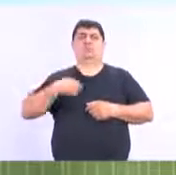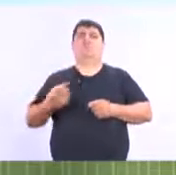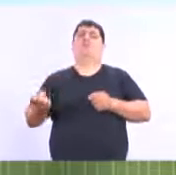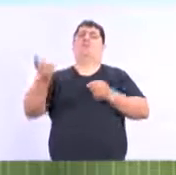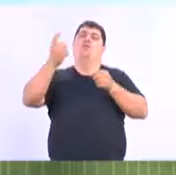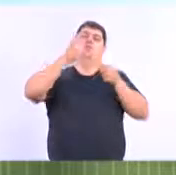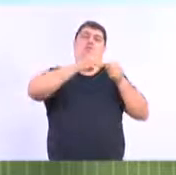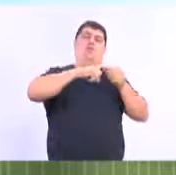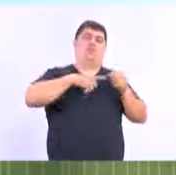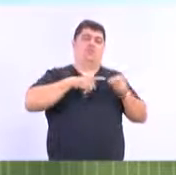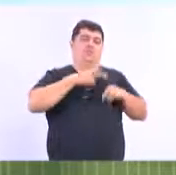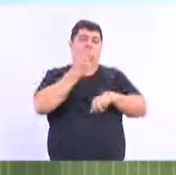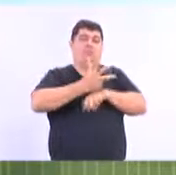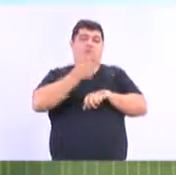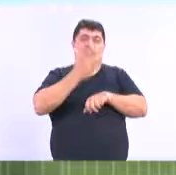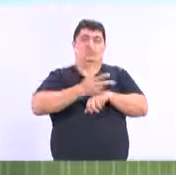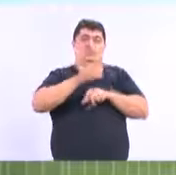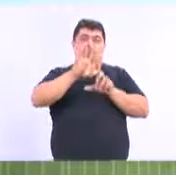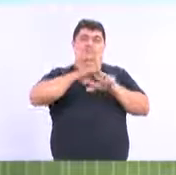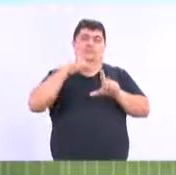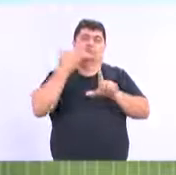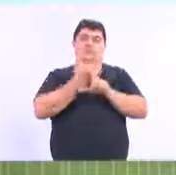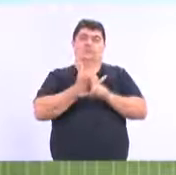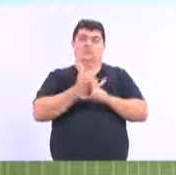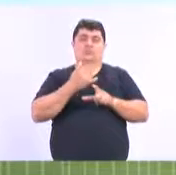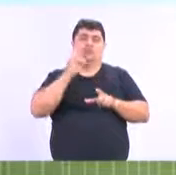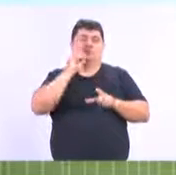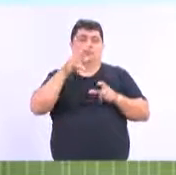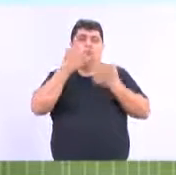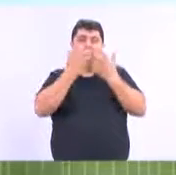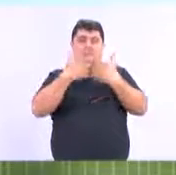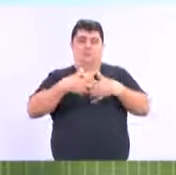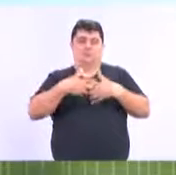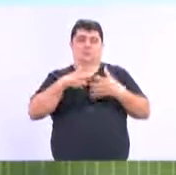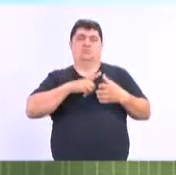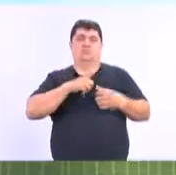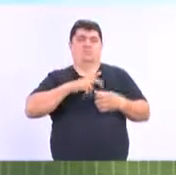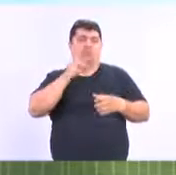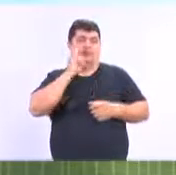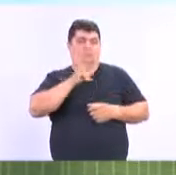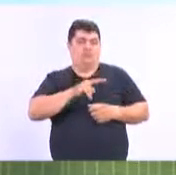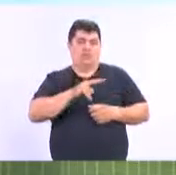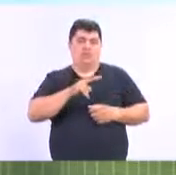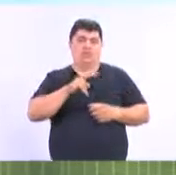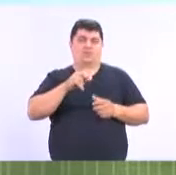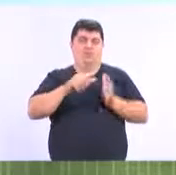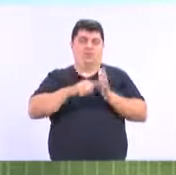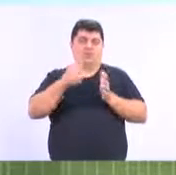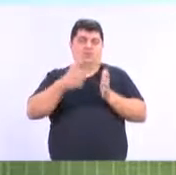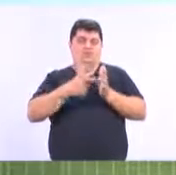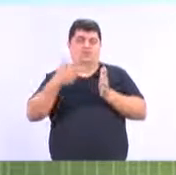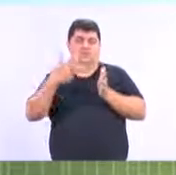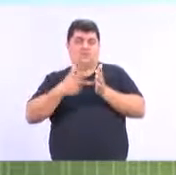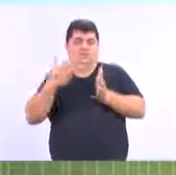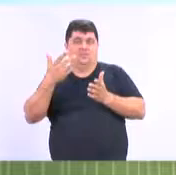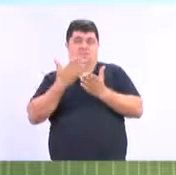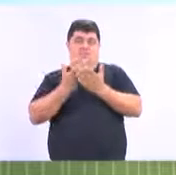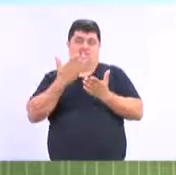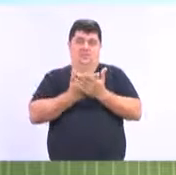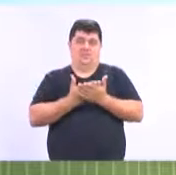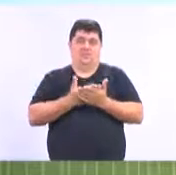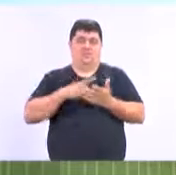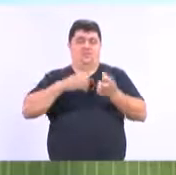as aulas estão disponíveis no YouTube, no site do IF, vai lá, volta lá e verifica as primeiras aulas, primeira, segunda, terceira aula, que fala justamente dessa